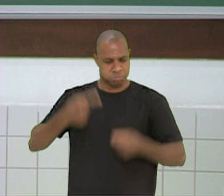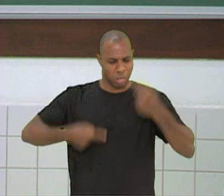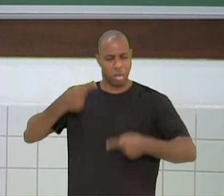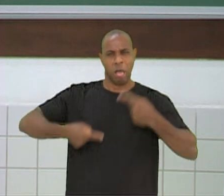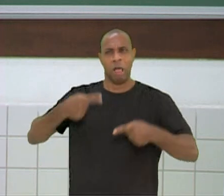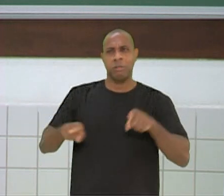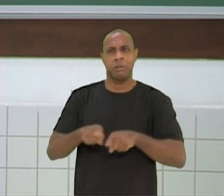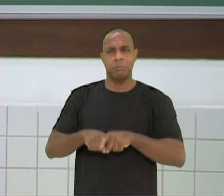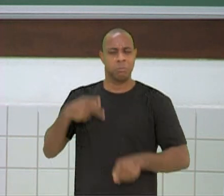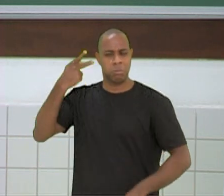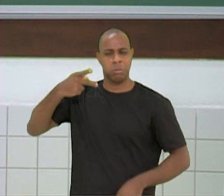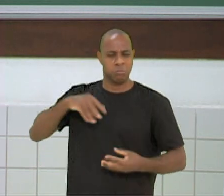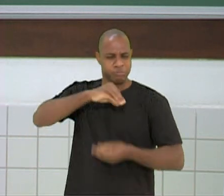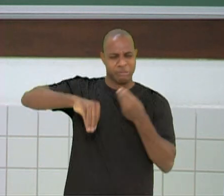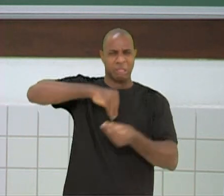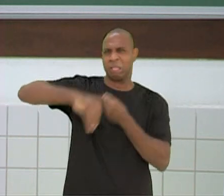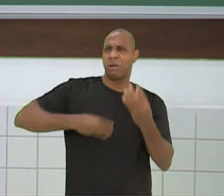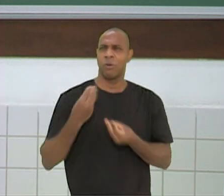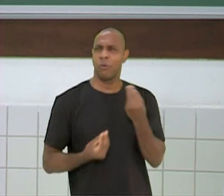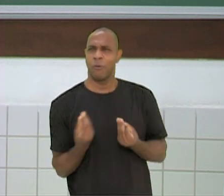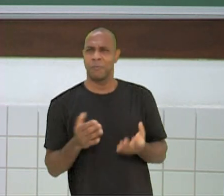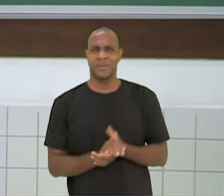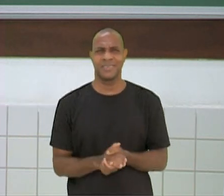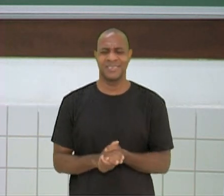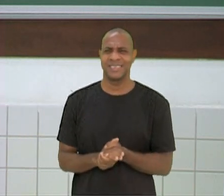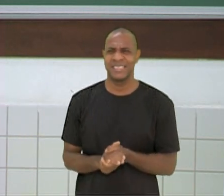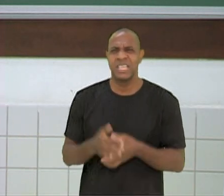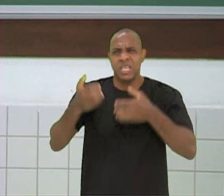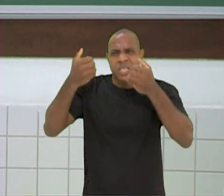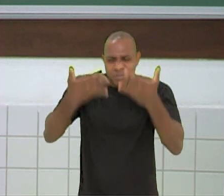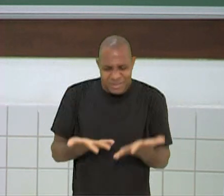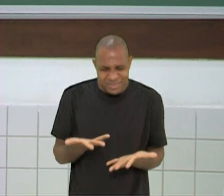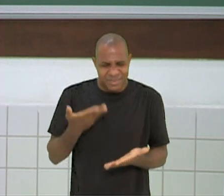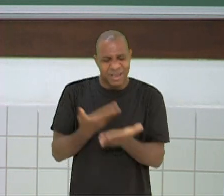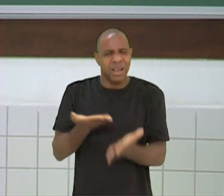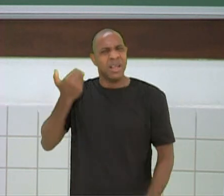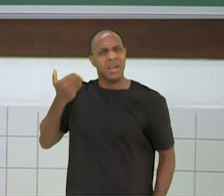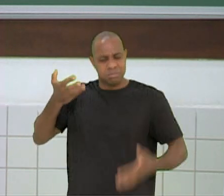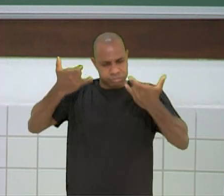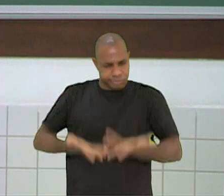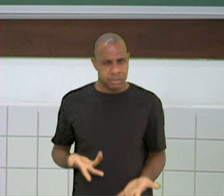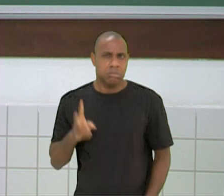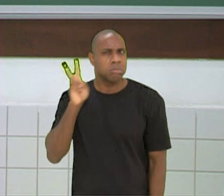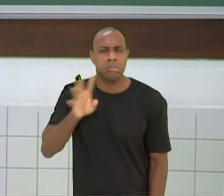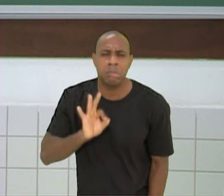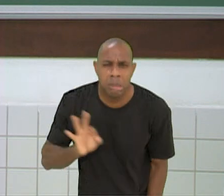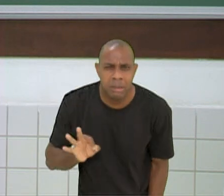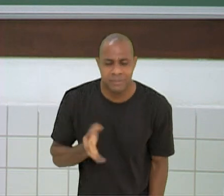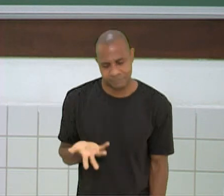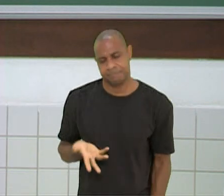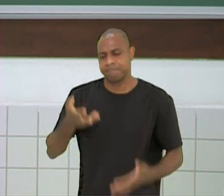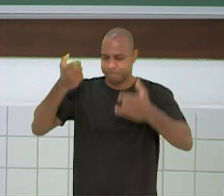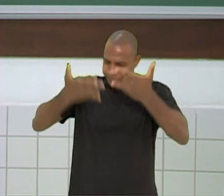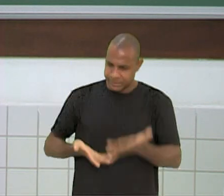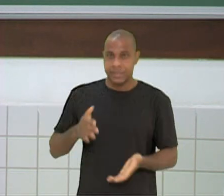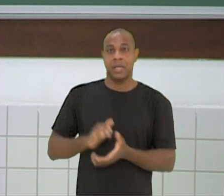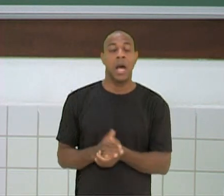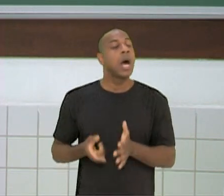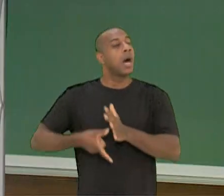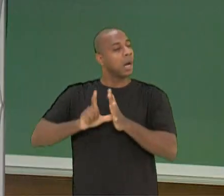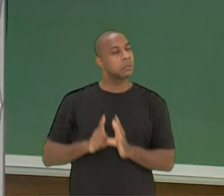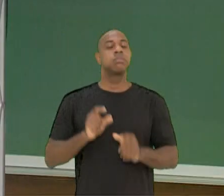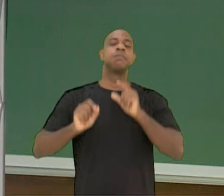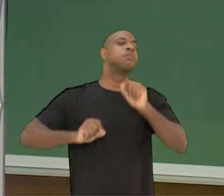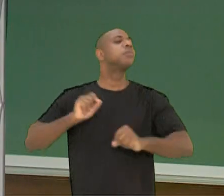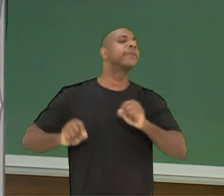político misturados. Lembra que nós falamos disso na última aula? Não lembra? Calma que a gente já revisa. Antes de